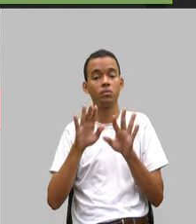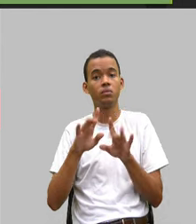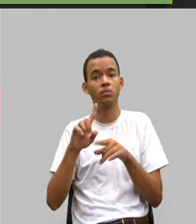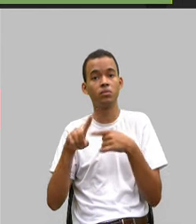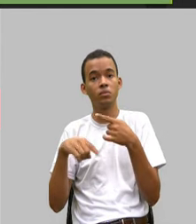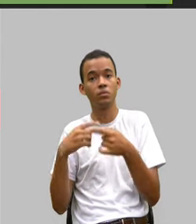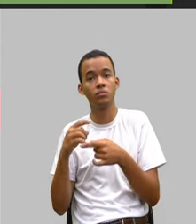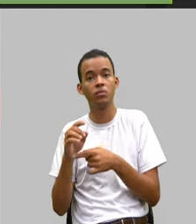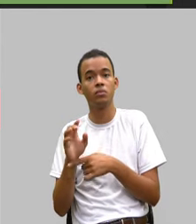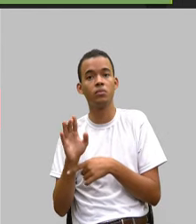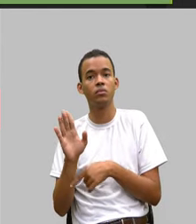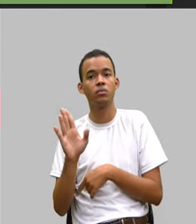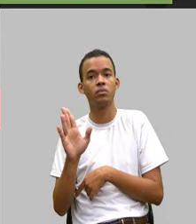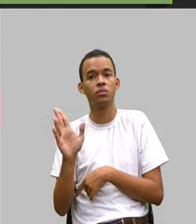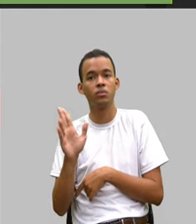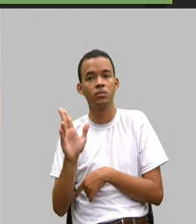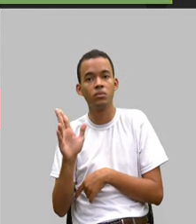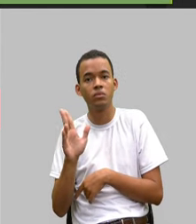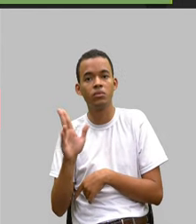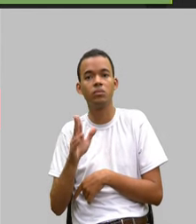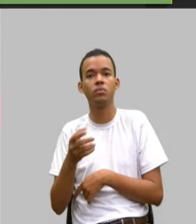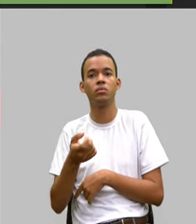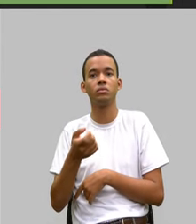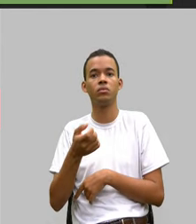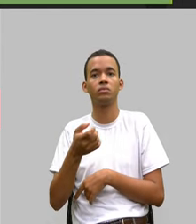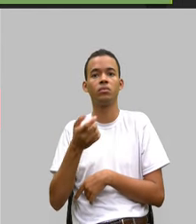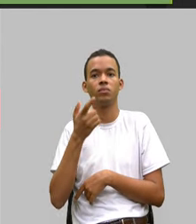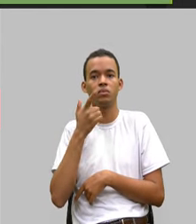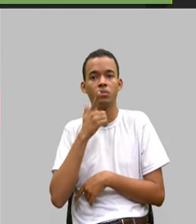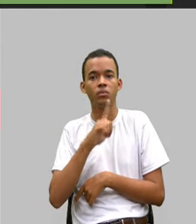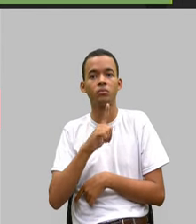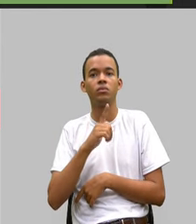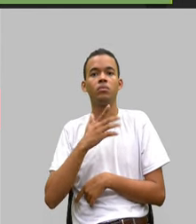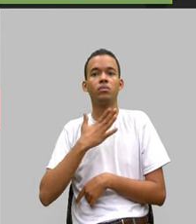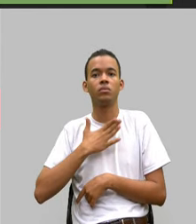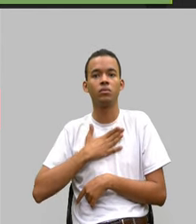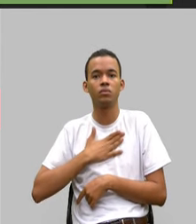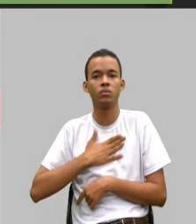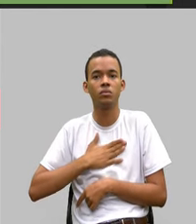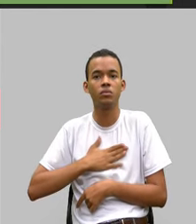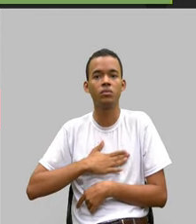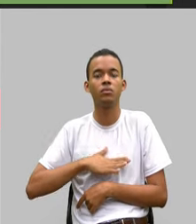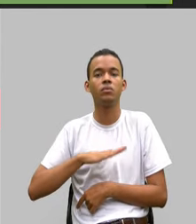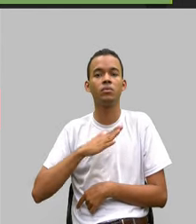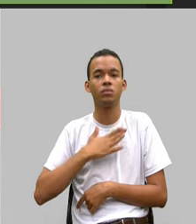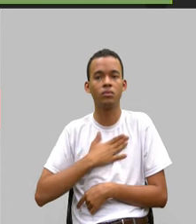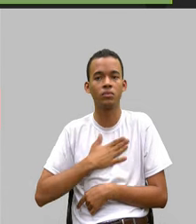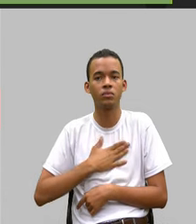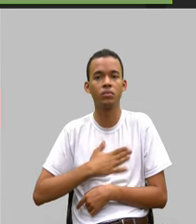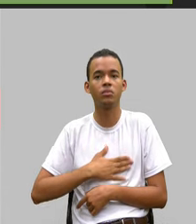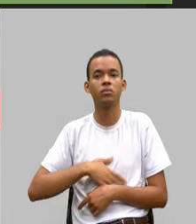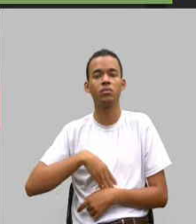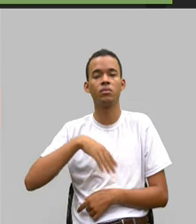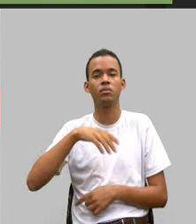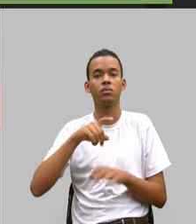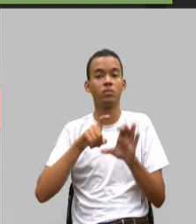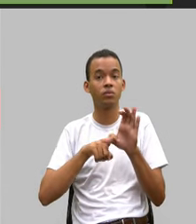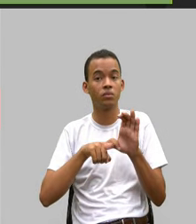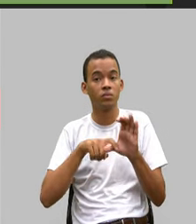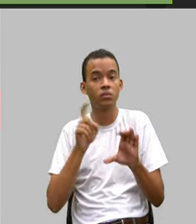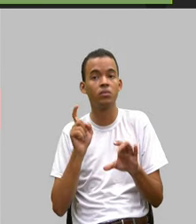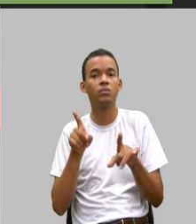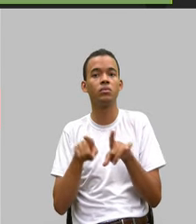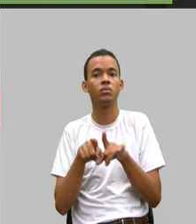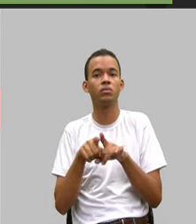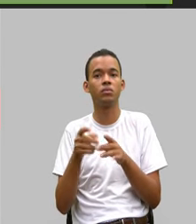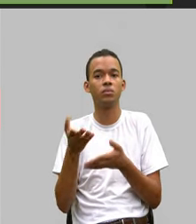cannabis após iniciar o tratamento ele já tinha mais aom ele já conseguia não ter tanta agressividade conviver